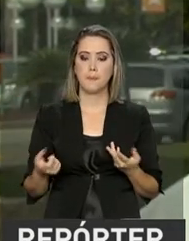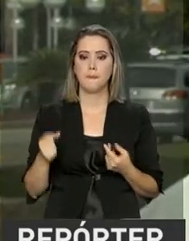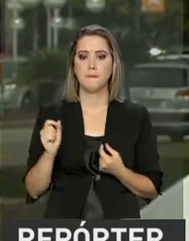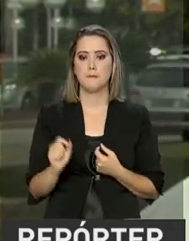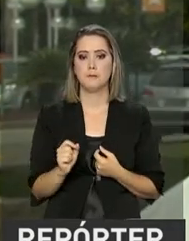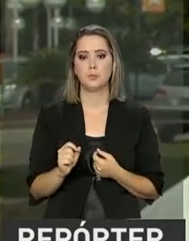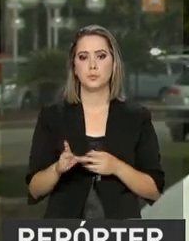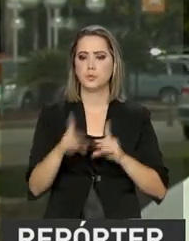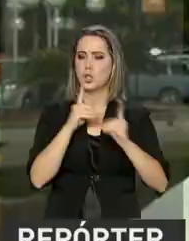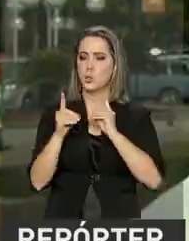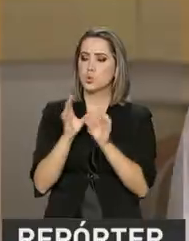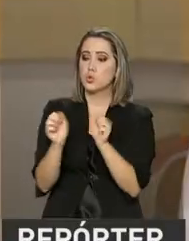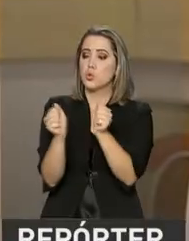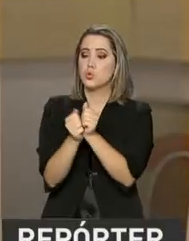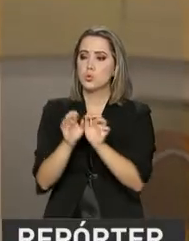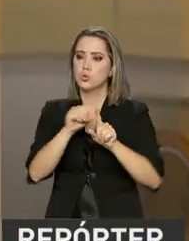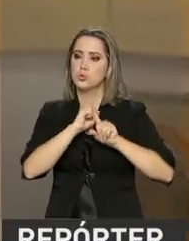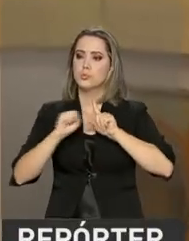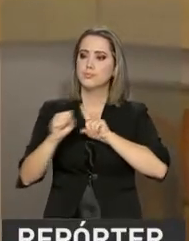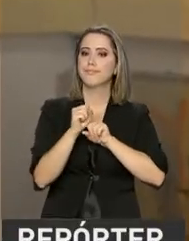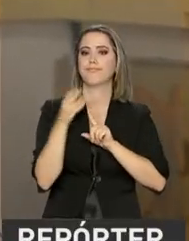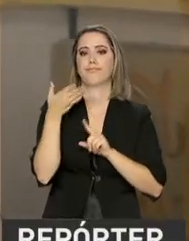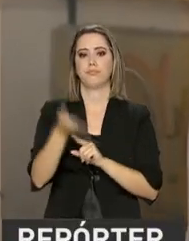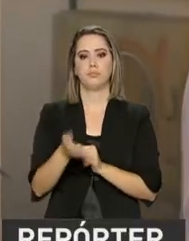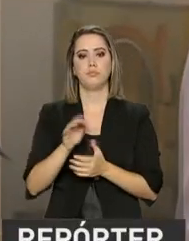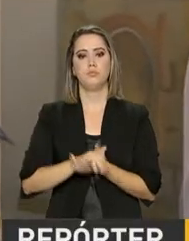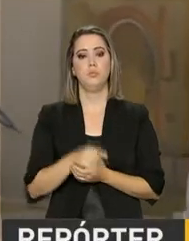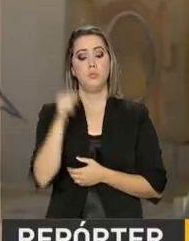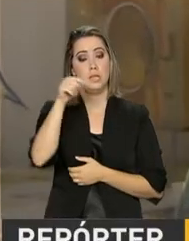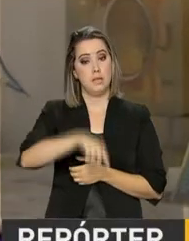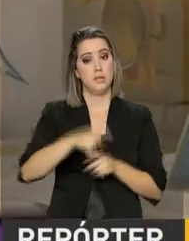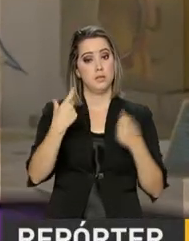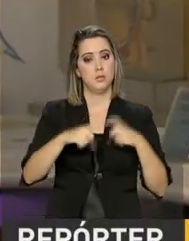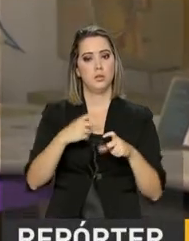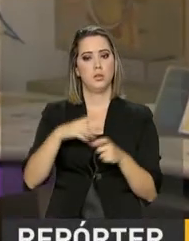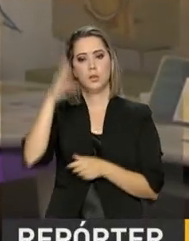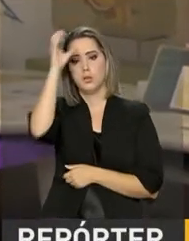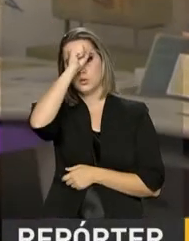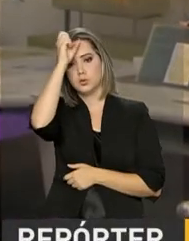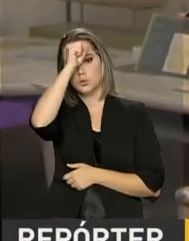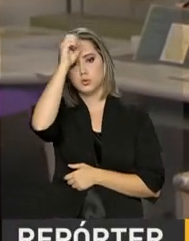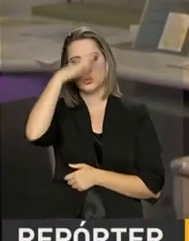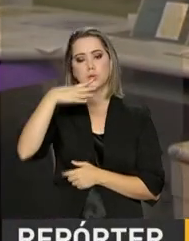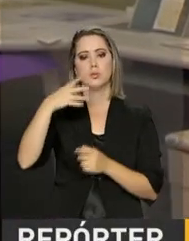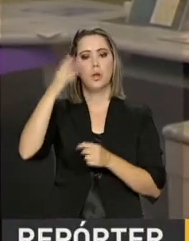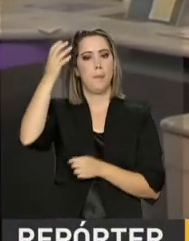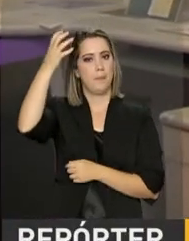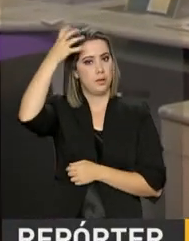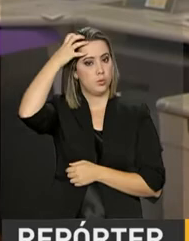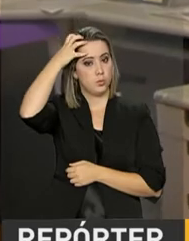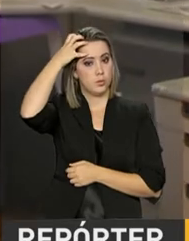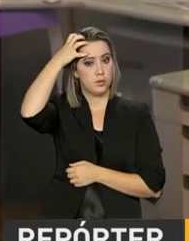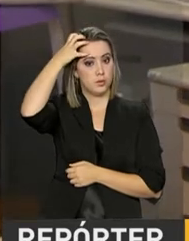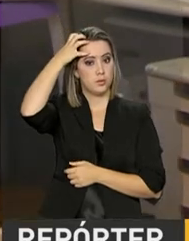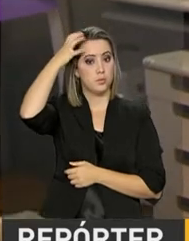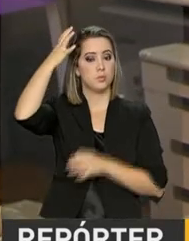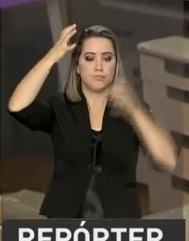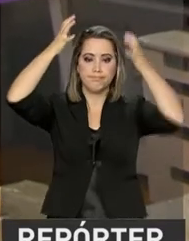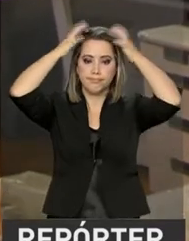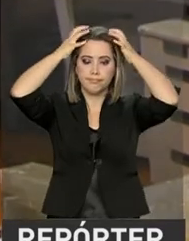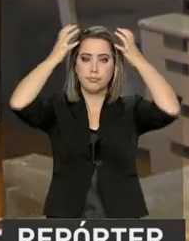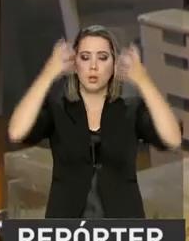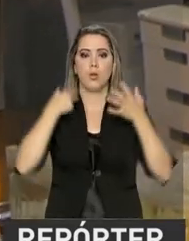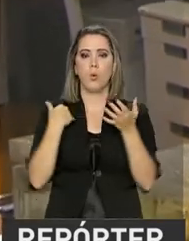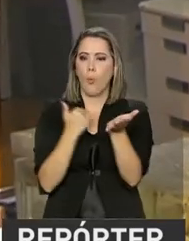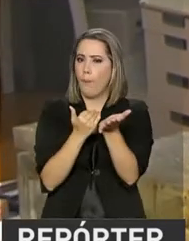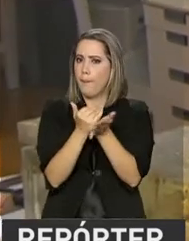e discutir com a sociedade. Aqui nessa sala, a gente pode aprender um pouco mais sobre o cérebro, desde sua formação até